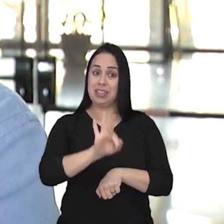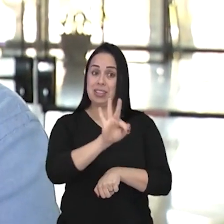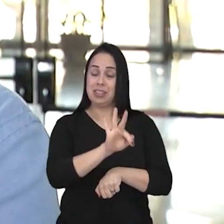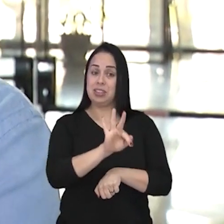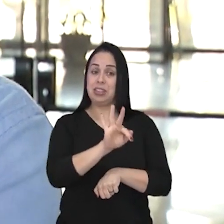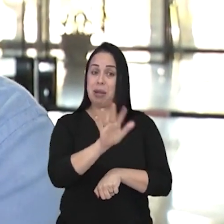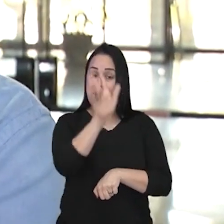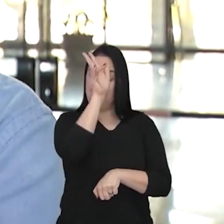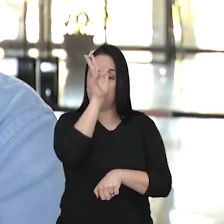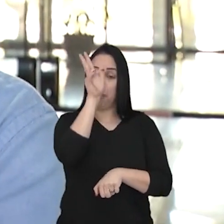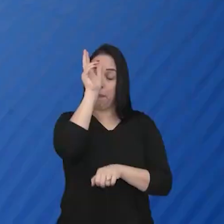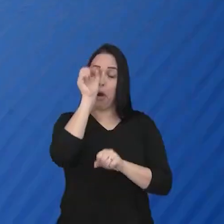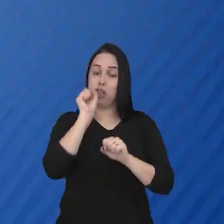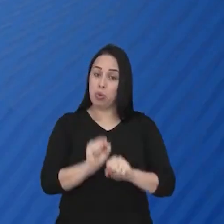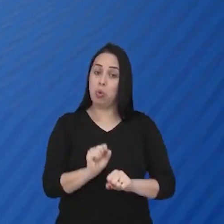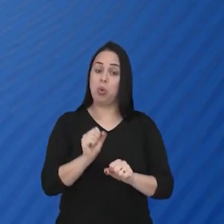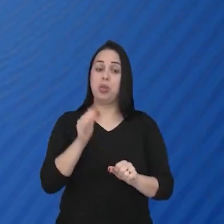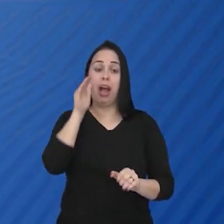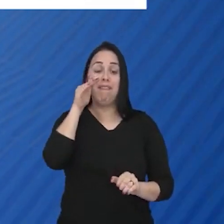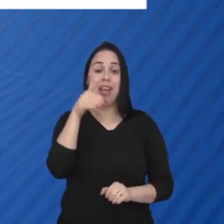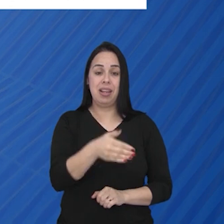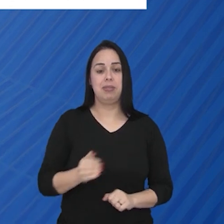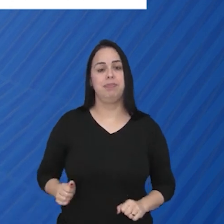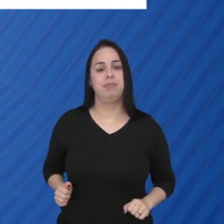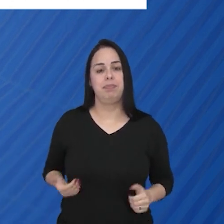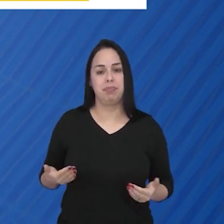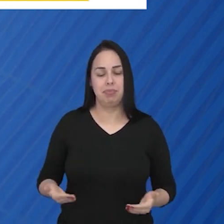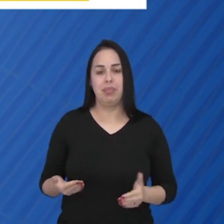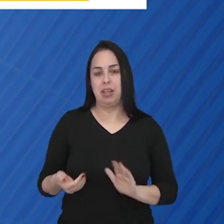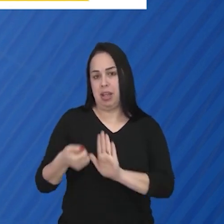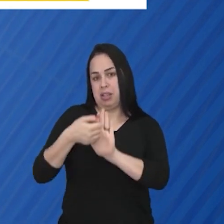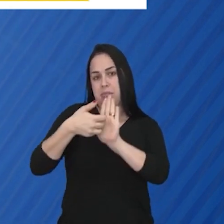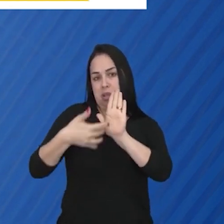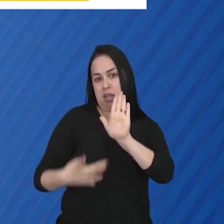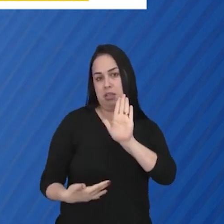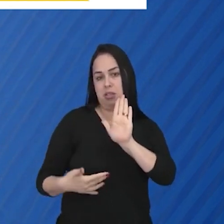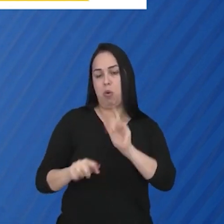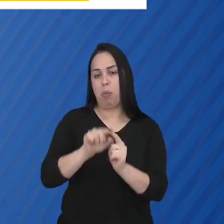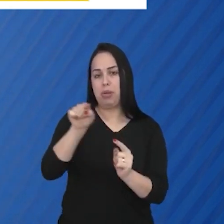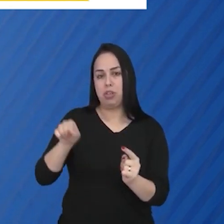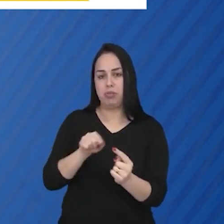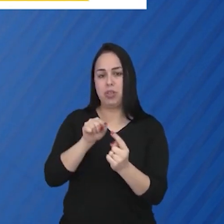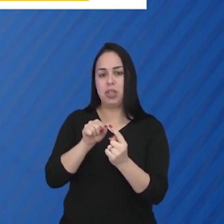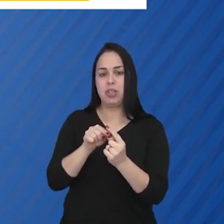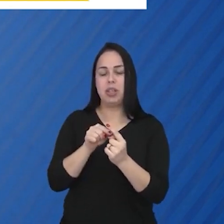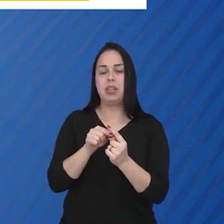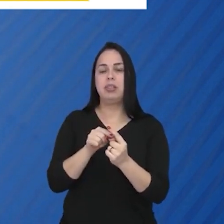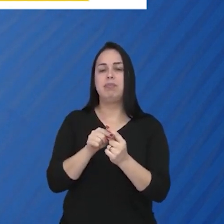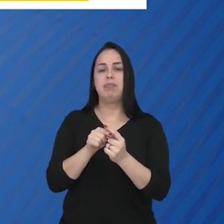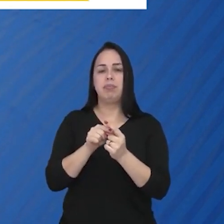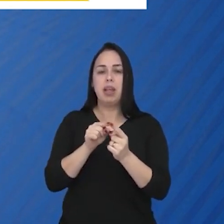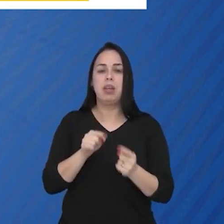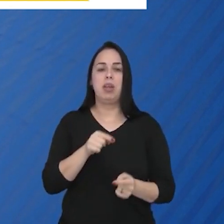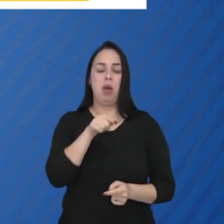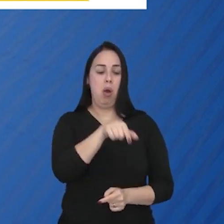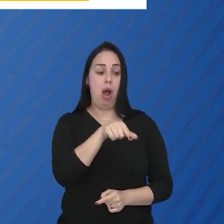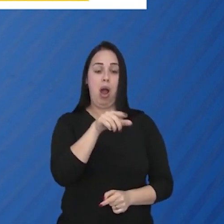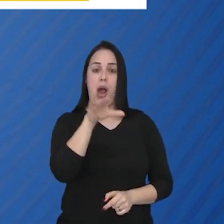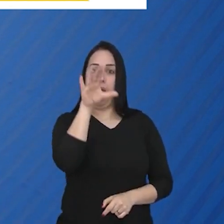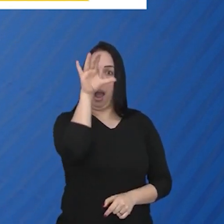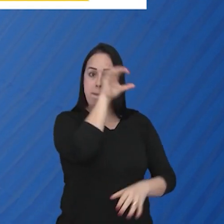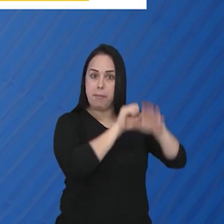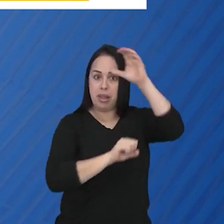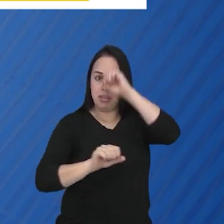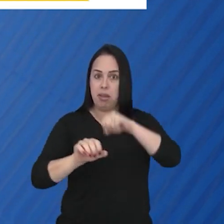formação superior municipal. Na justificativa do projeto, o vereador argumenta que a finalidade é dar continuidade